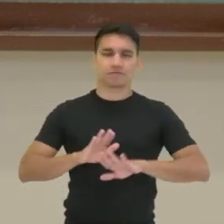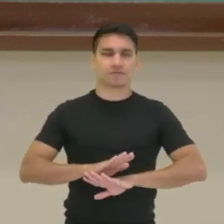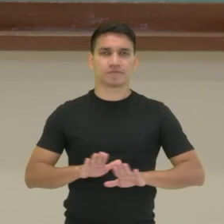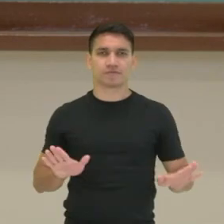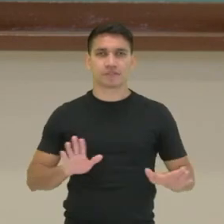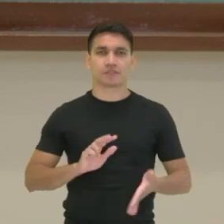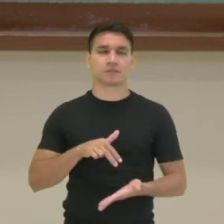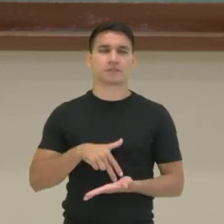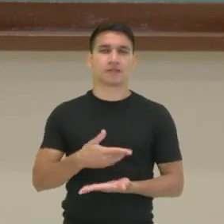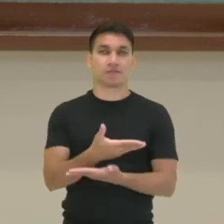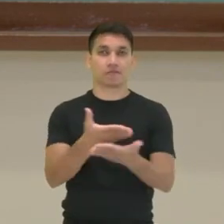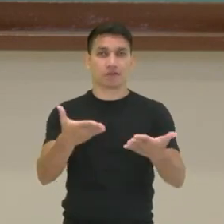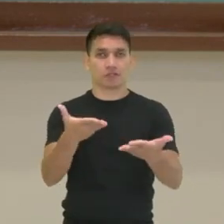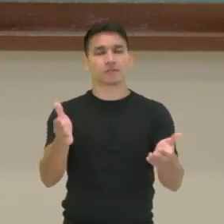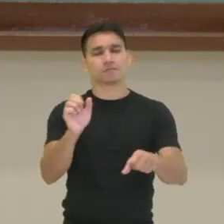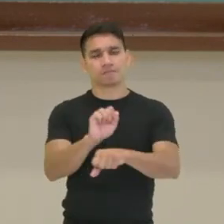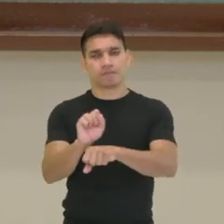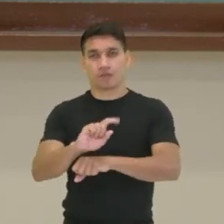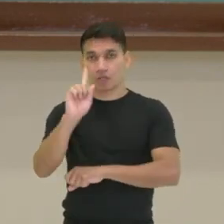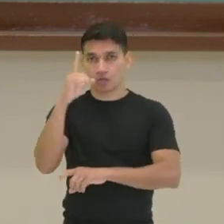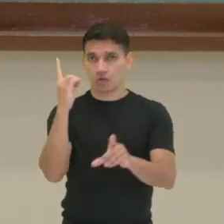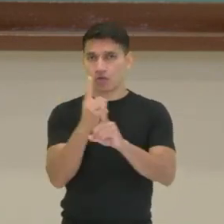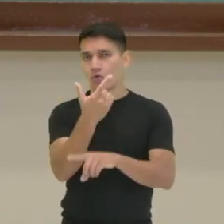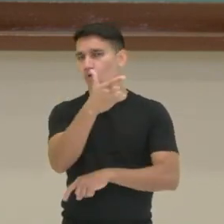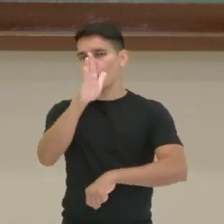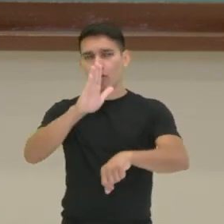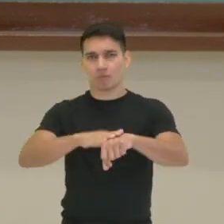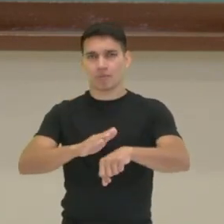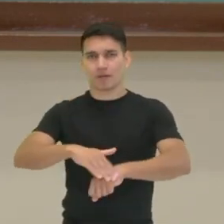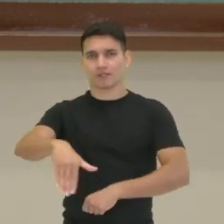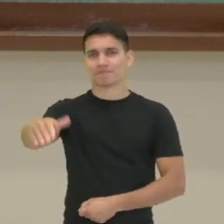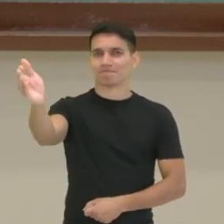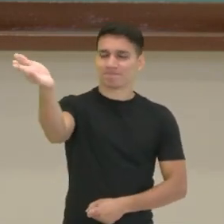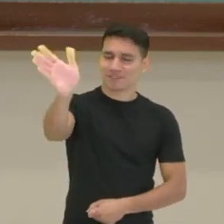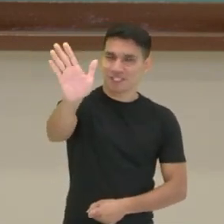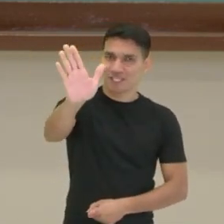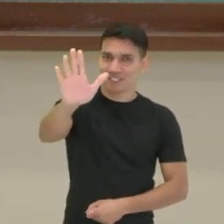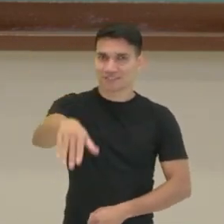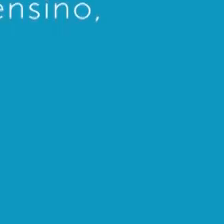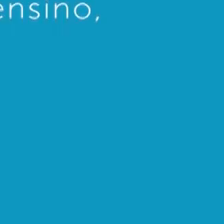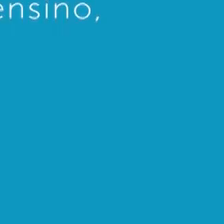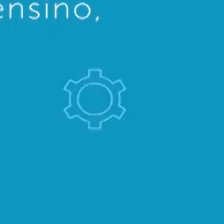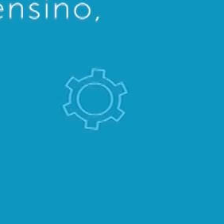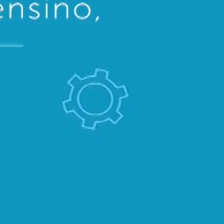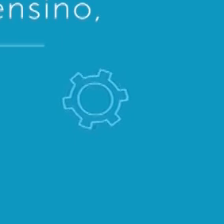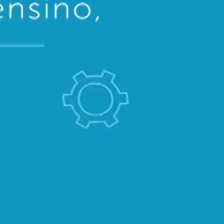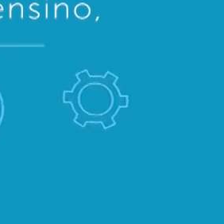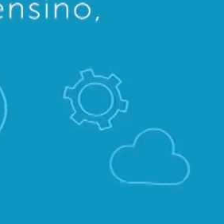vocês ficam por aí e nos encontramos por aí. Até mais! Tchau!